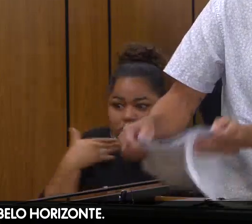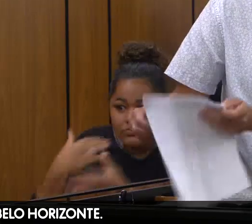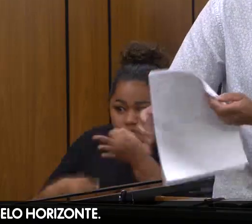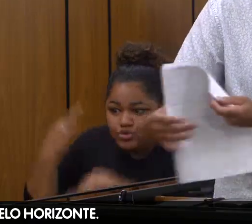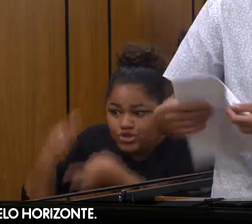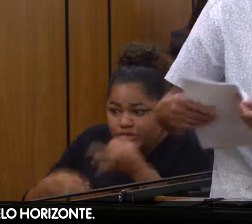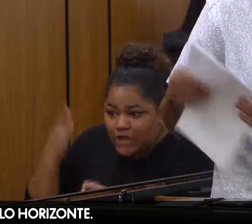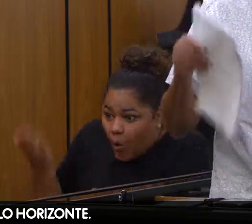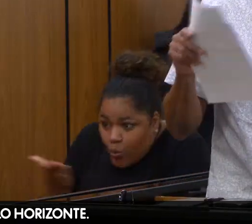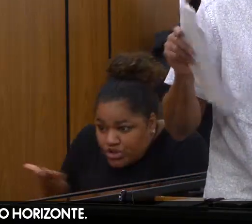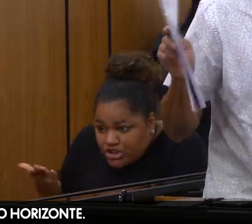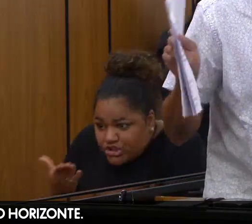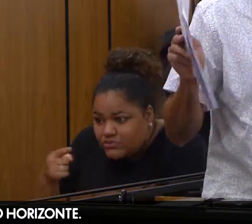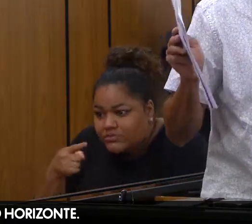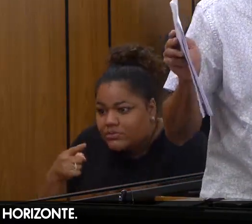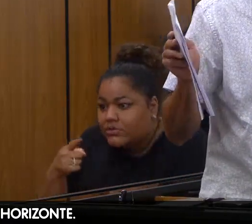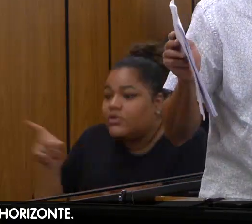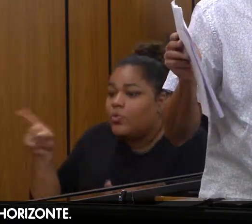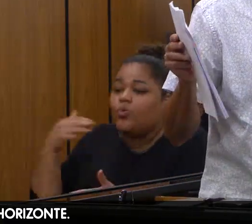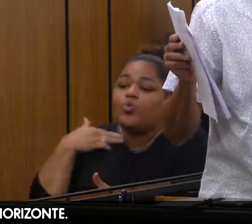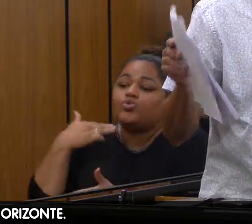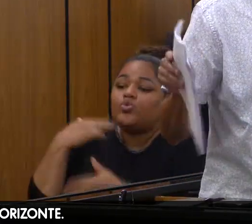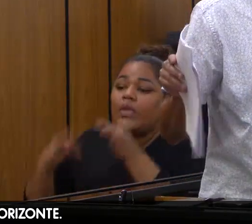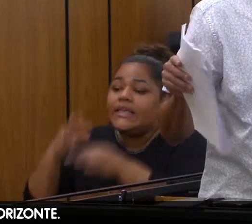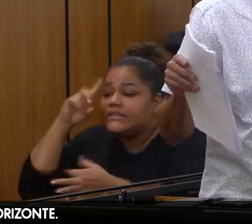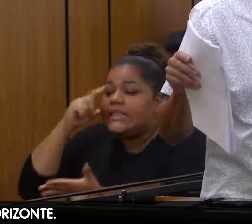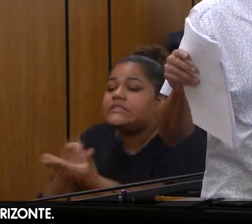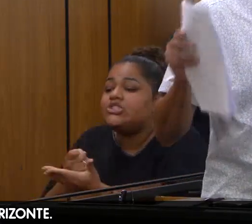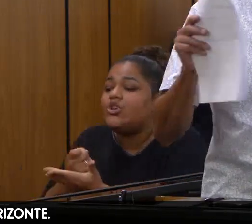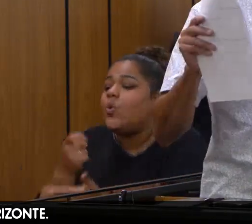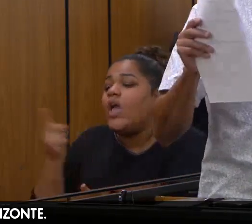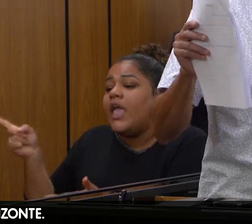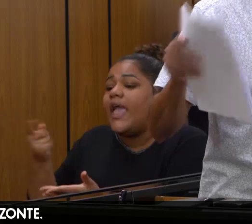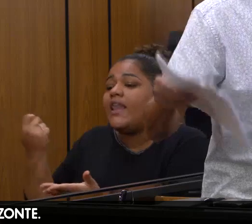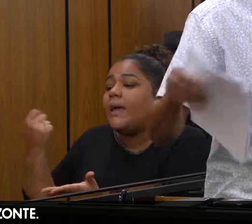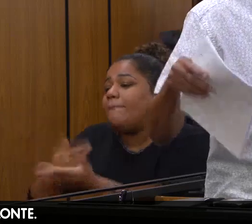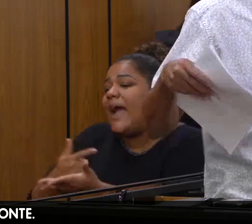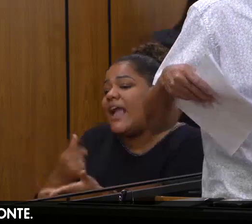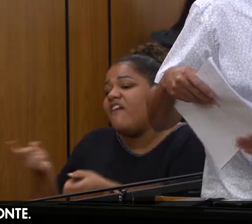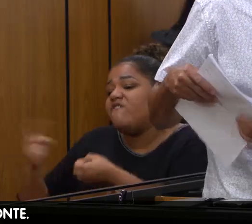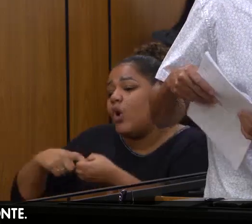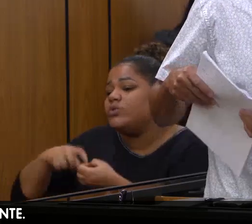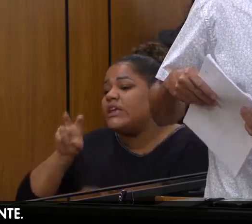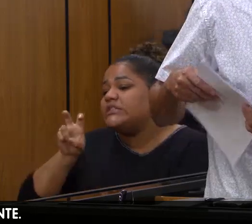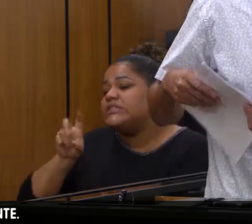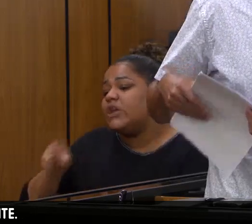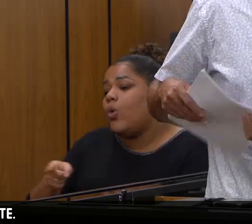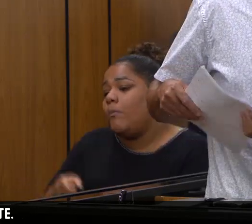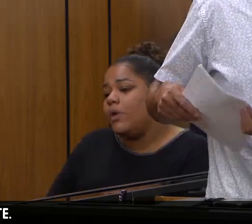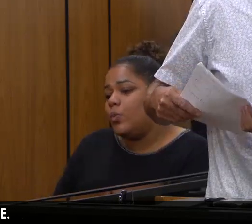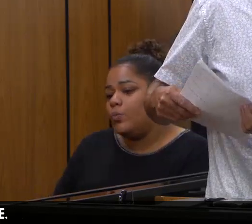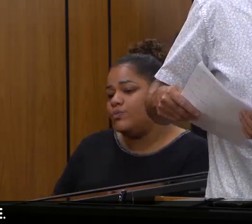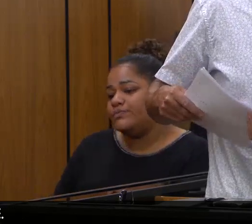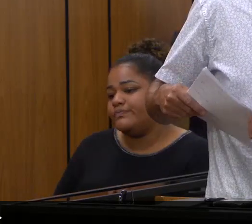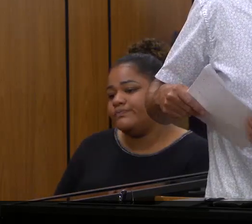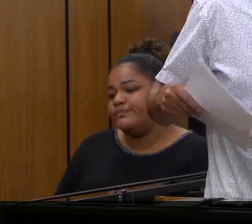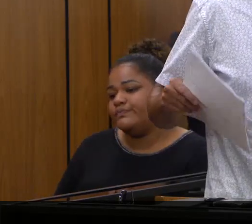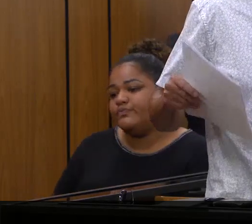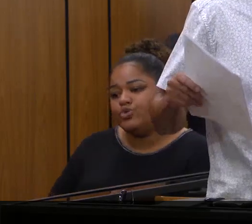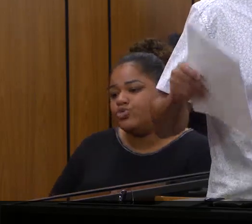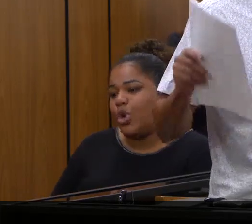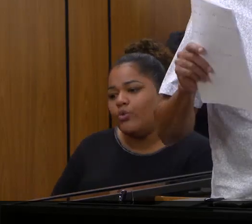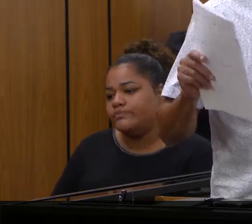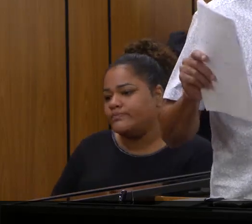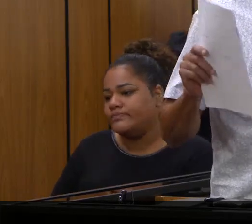né com a decisão aqui do juiz trouxe a Copa o Senhor possa trazer a cópia a gente vai juntar com as notas